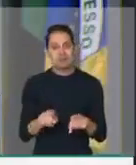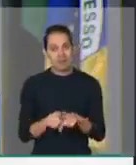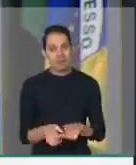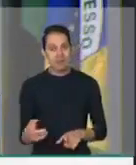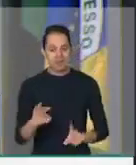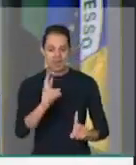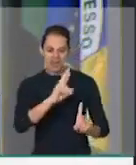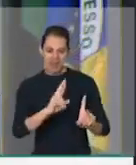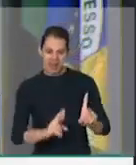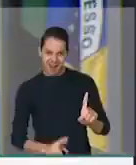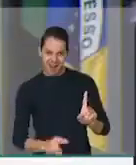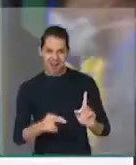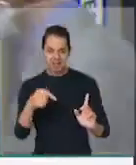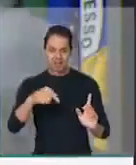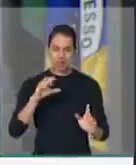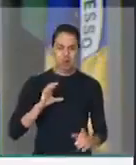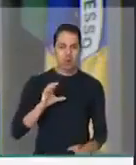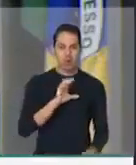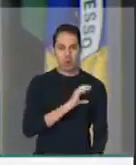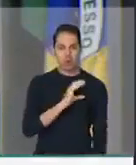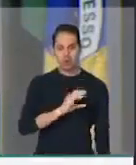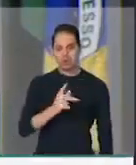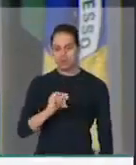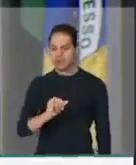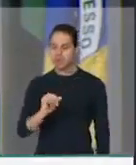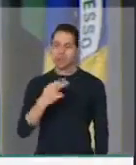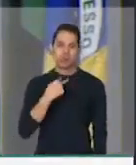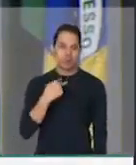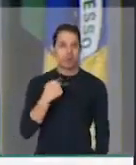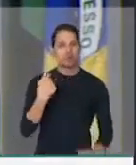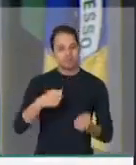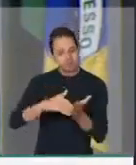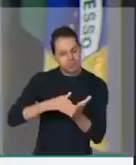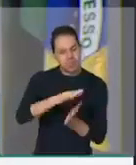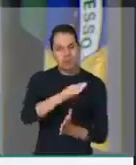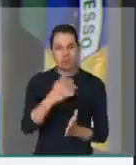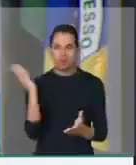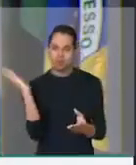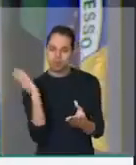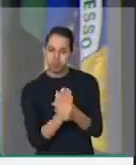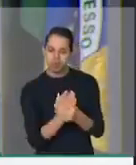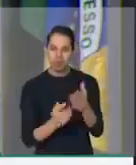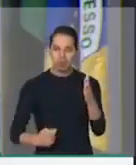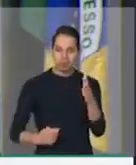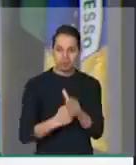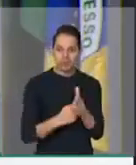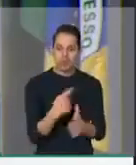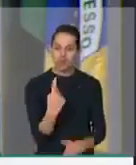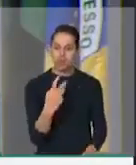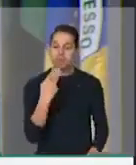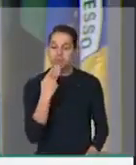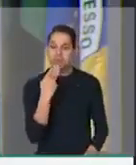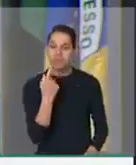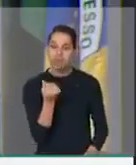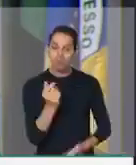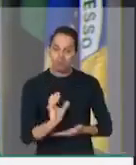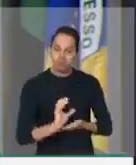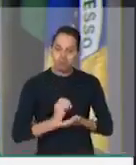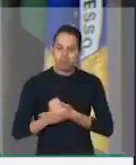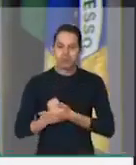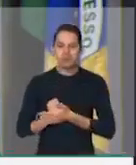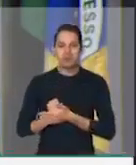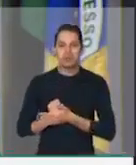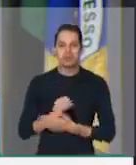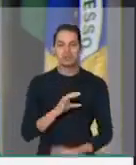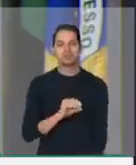relatoria dessa Comissão da CPI está sendo indiciado por ter recebido um 1 milhão da